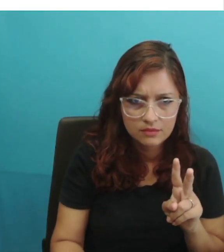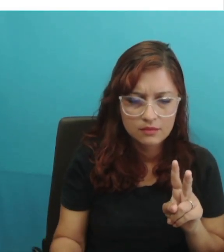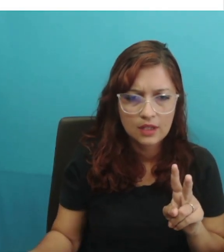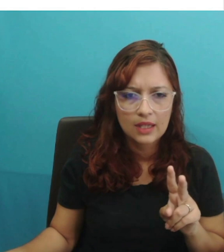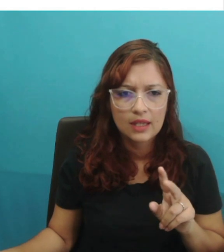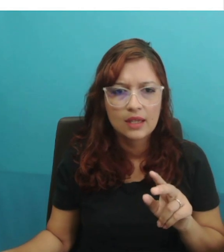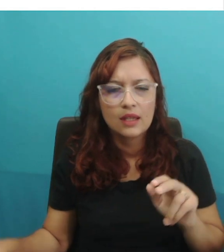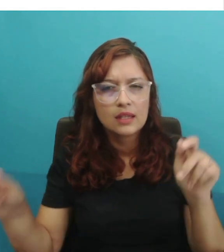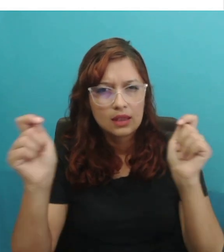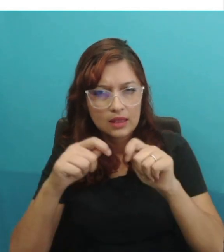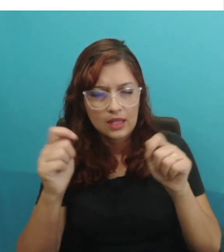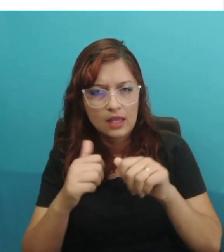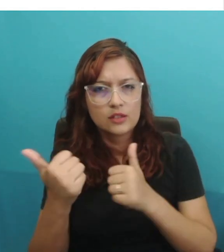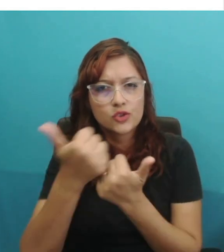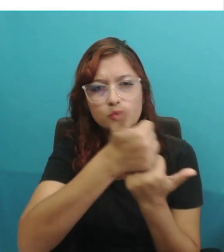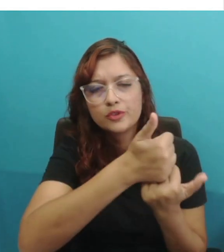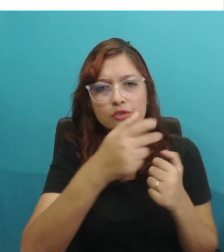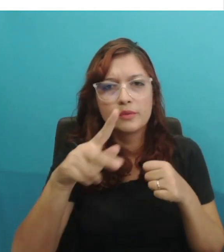Lembra, ó.